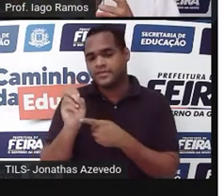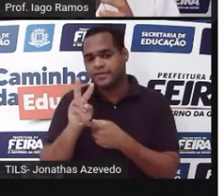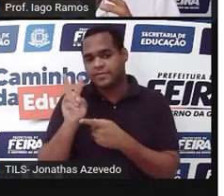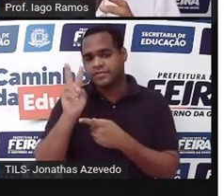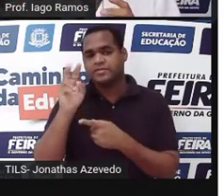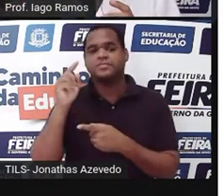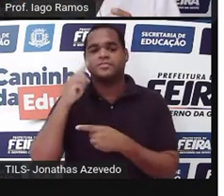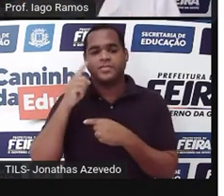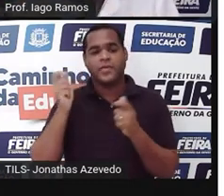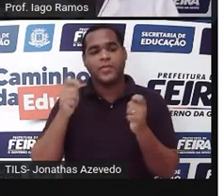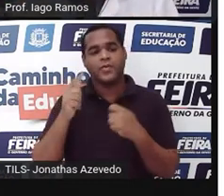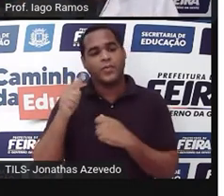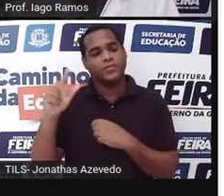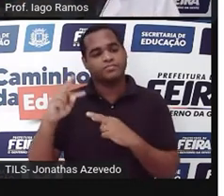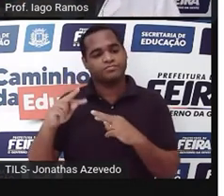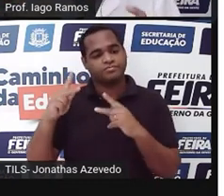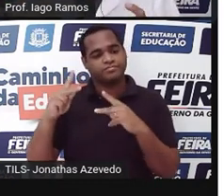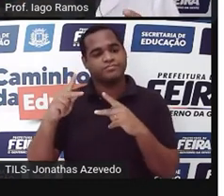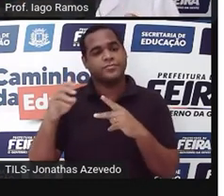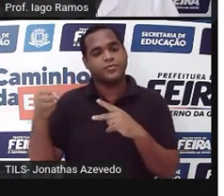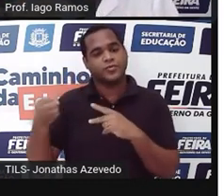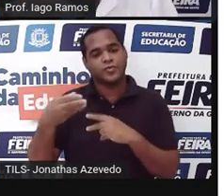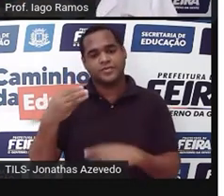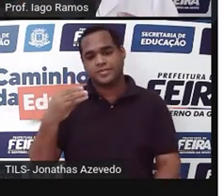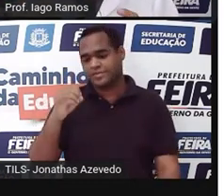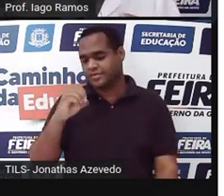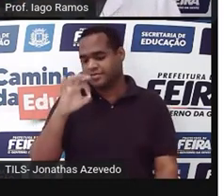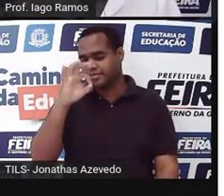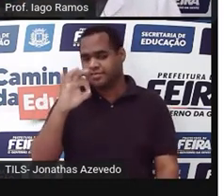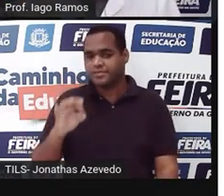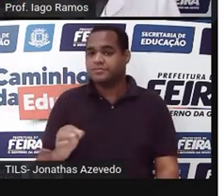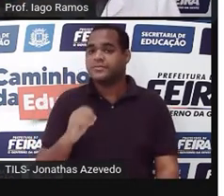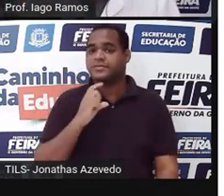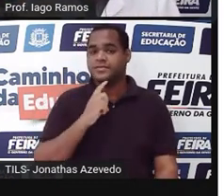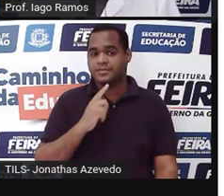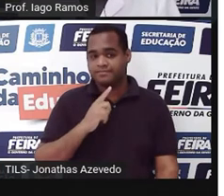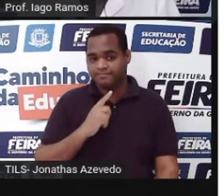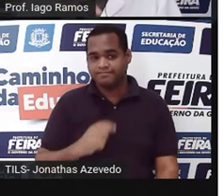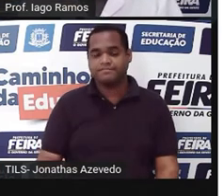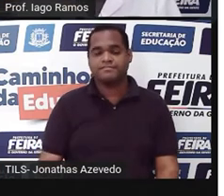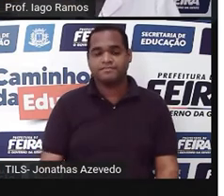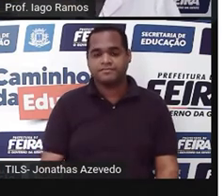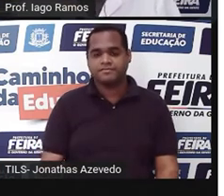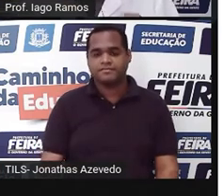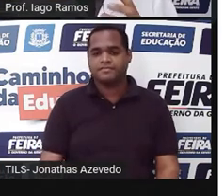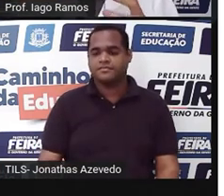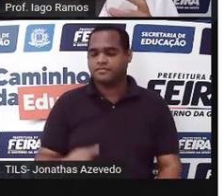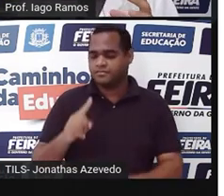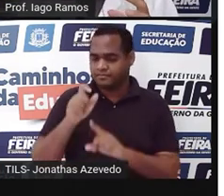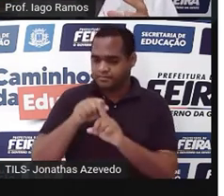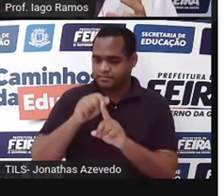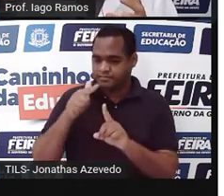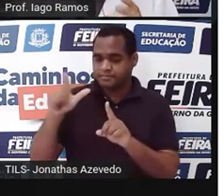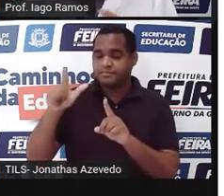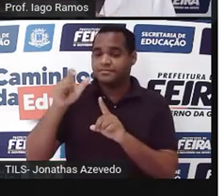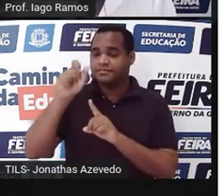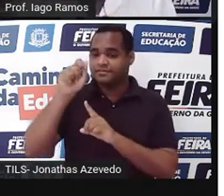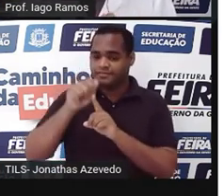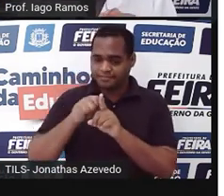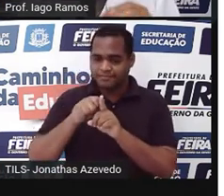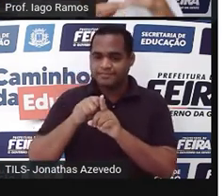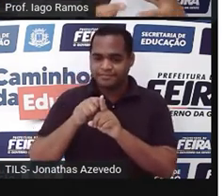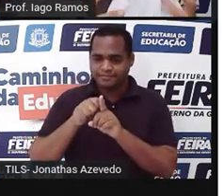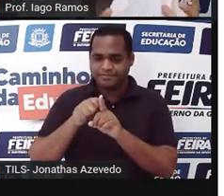vai sofrer o novo acréscimo de trinta por cento dele mesmo no próximo mês Então no próximo mês